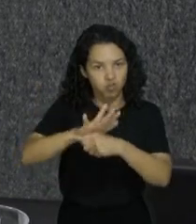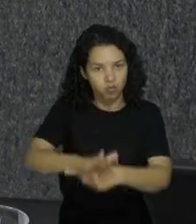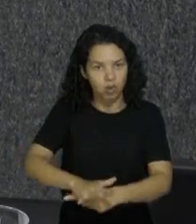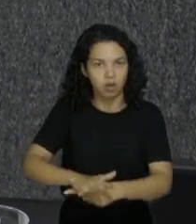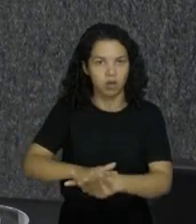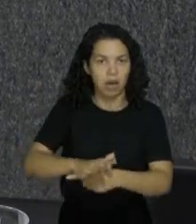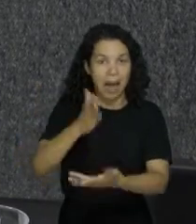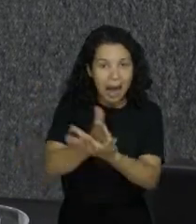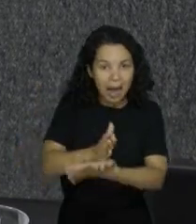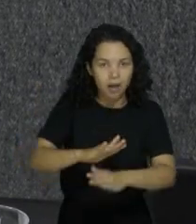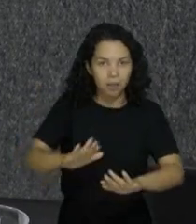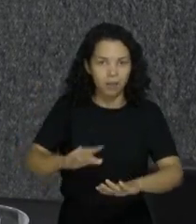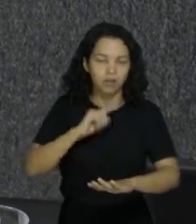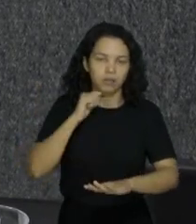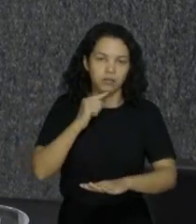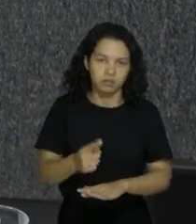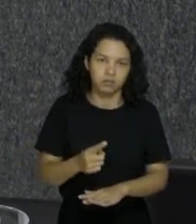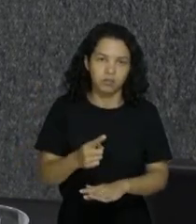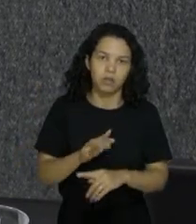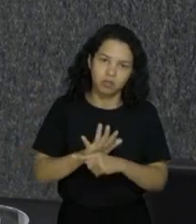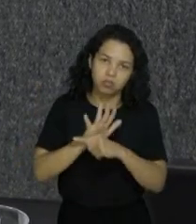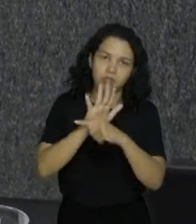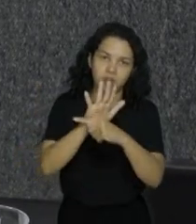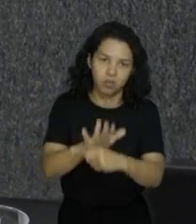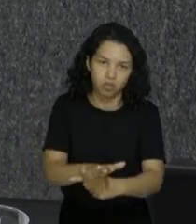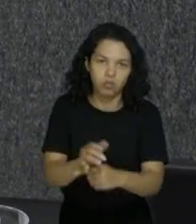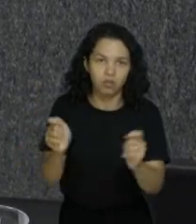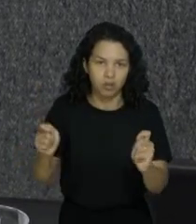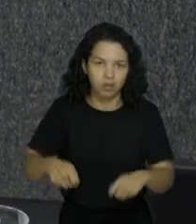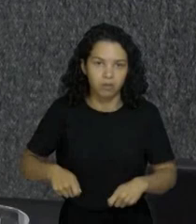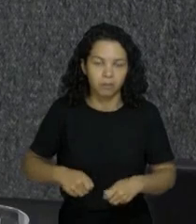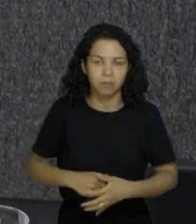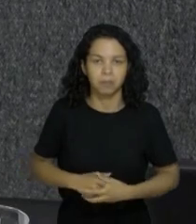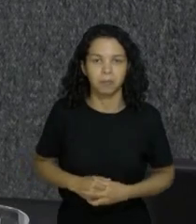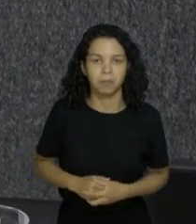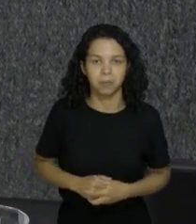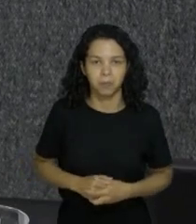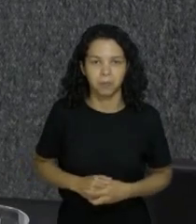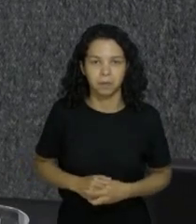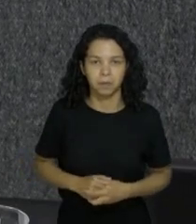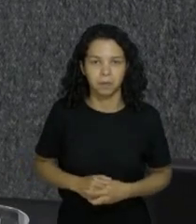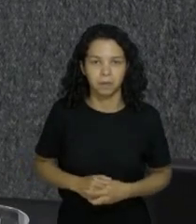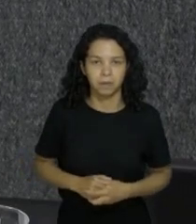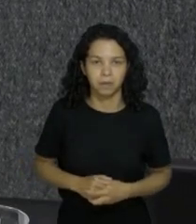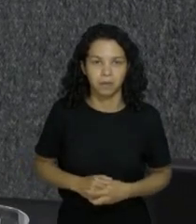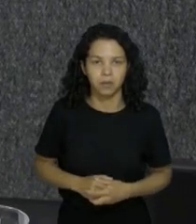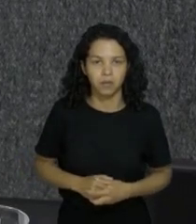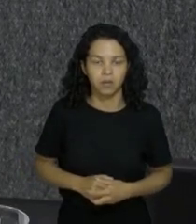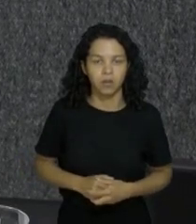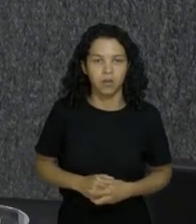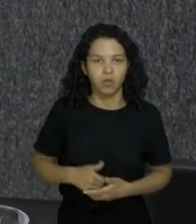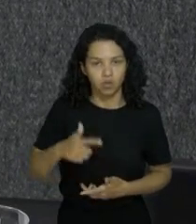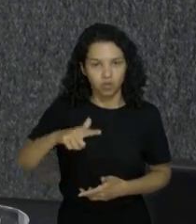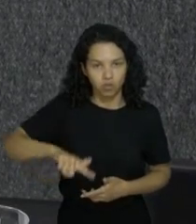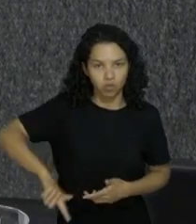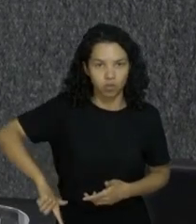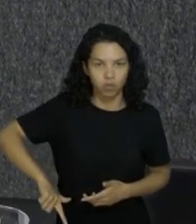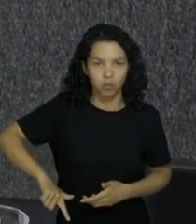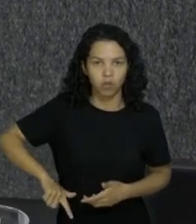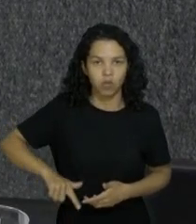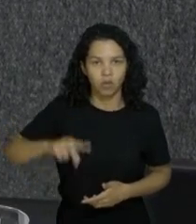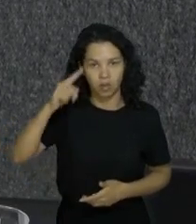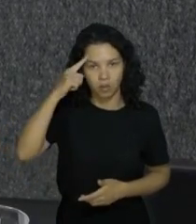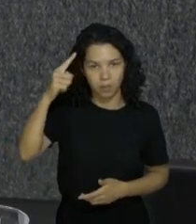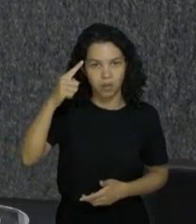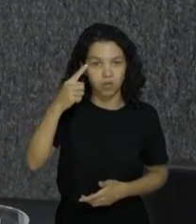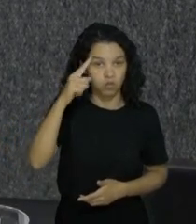vou mais acabar mas nós vamos ajudar a resolver então mais uma vez lembrando dia